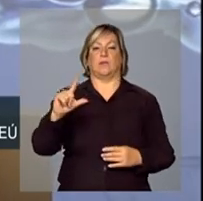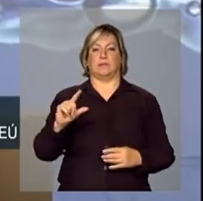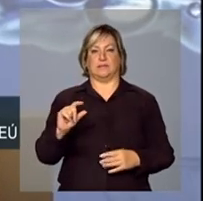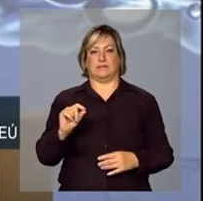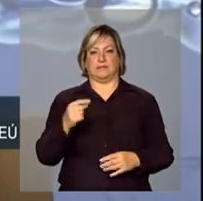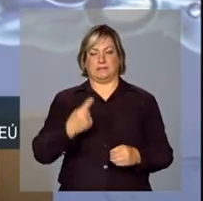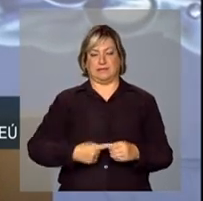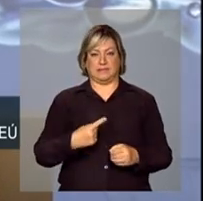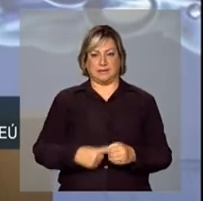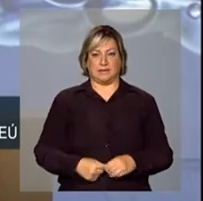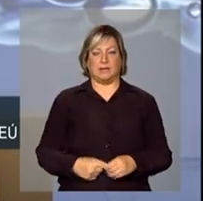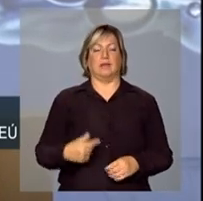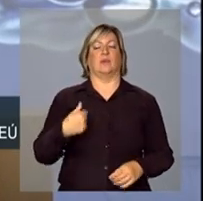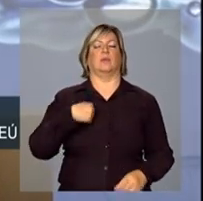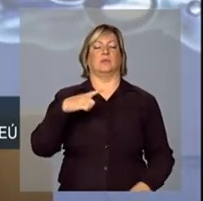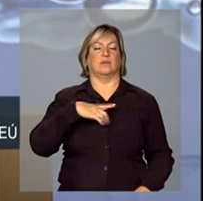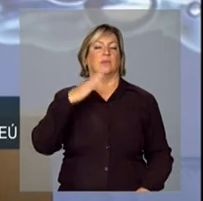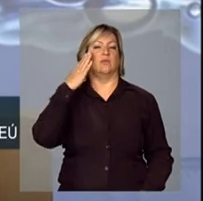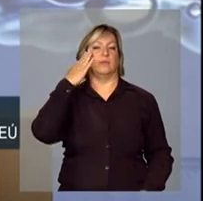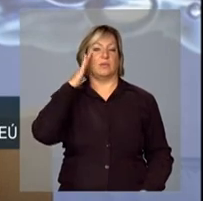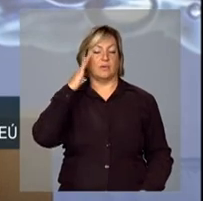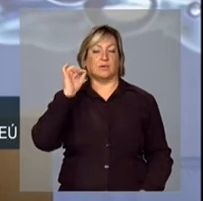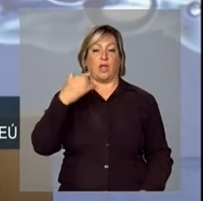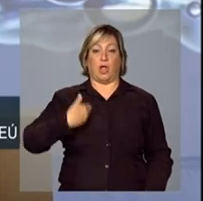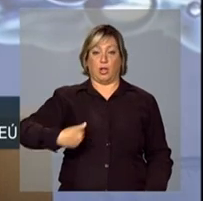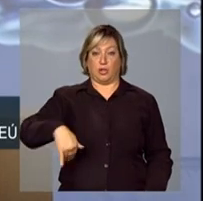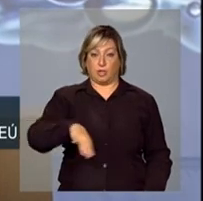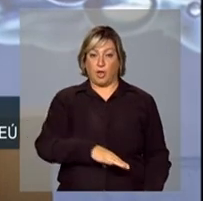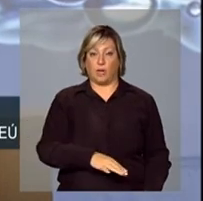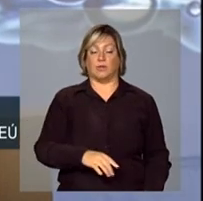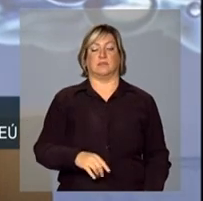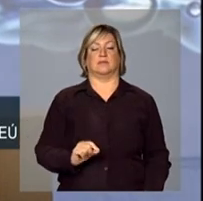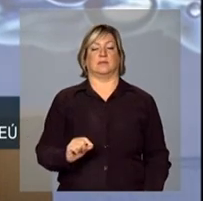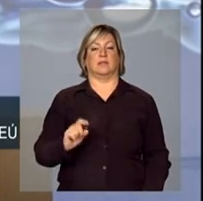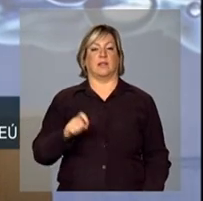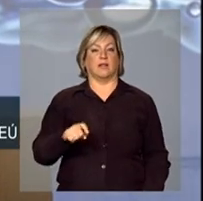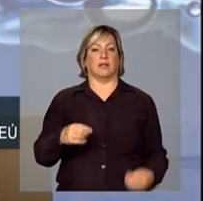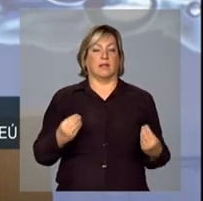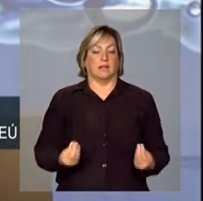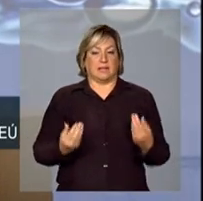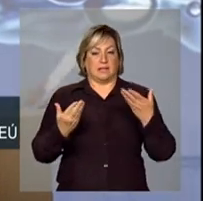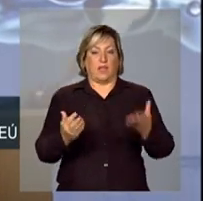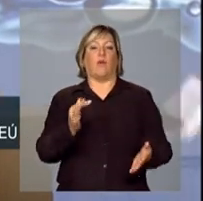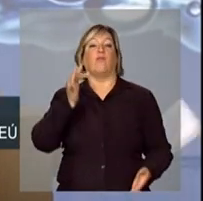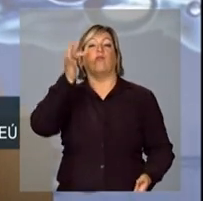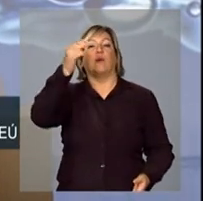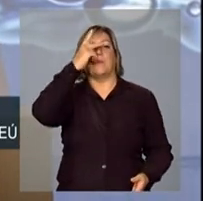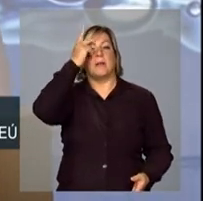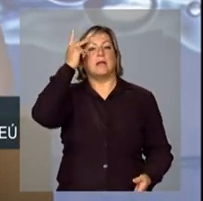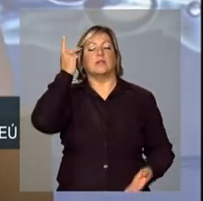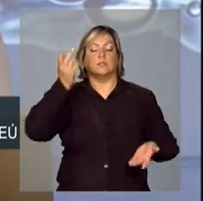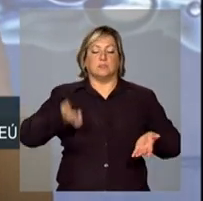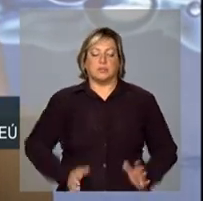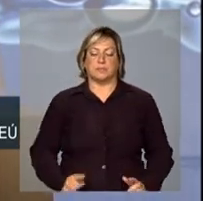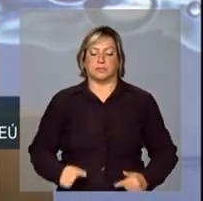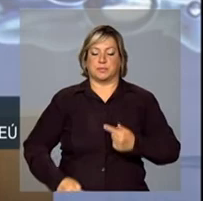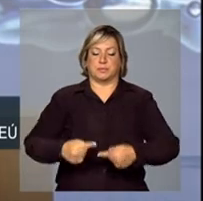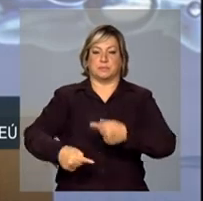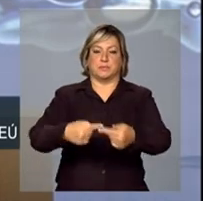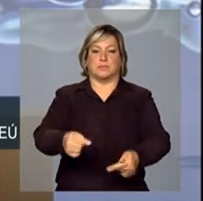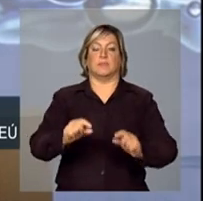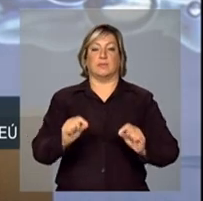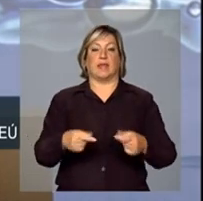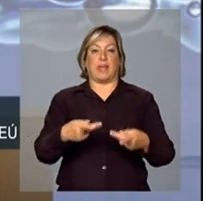consciência, Presidenta, que nós haveremos de legar às futuras gerações, sob o seu comando, essa